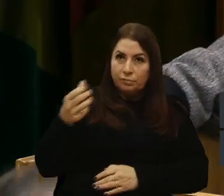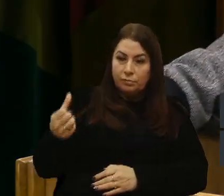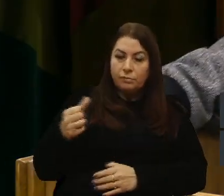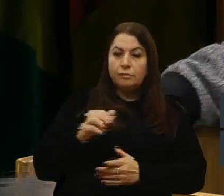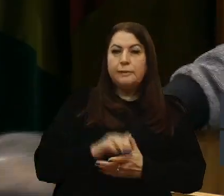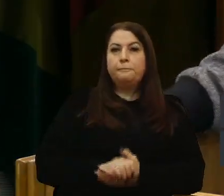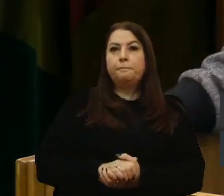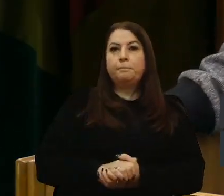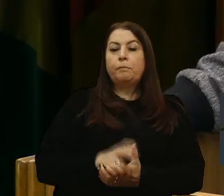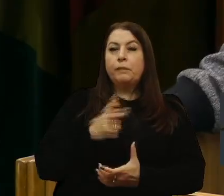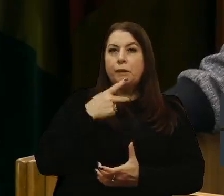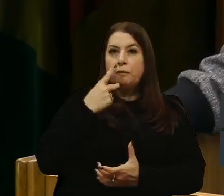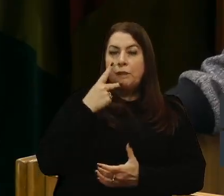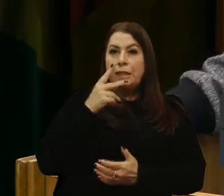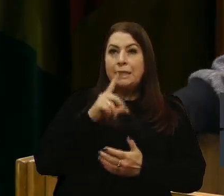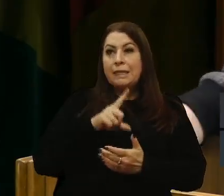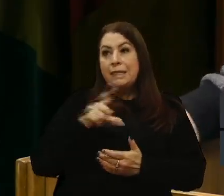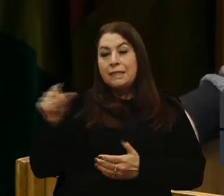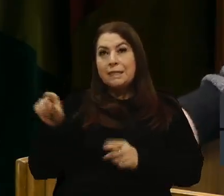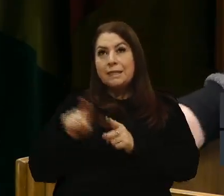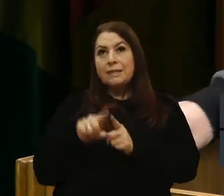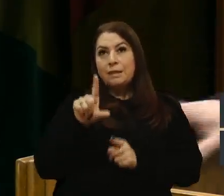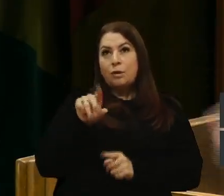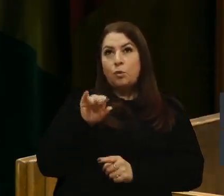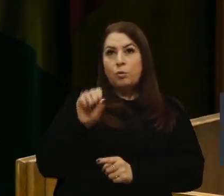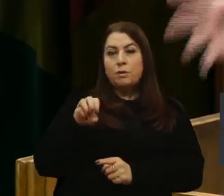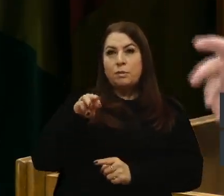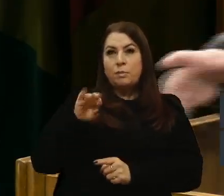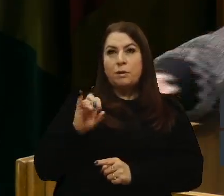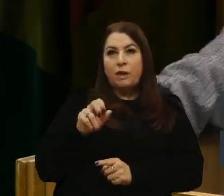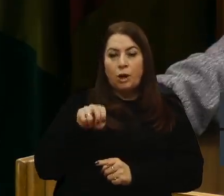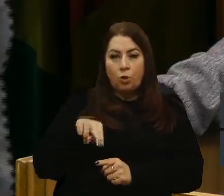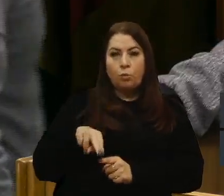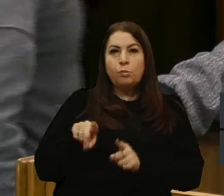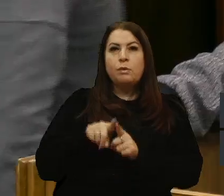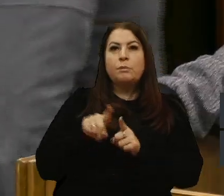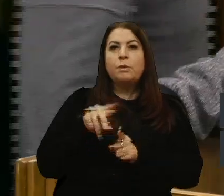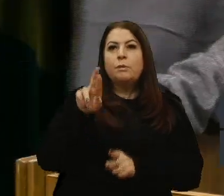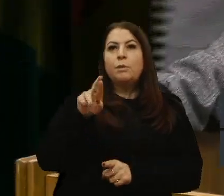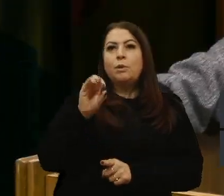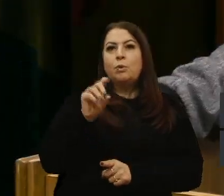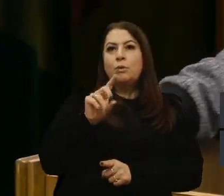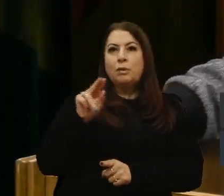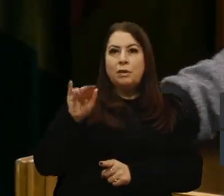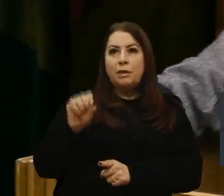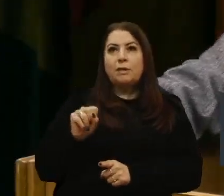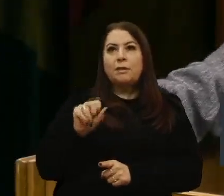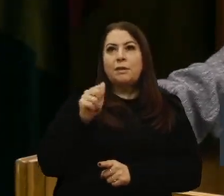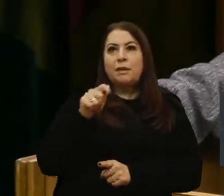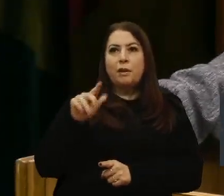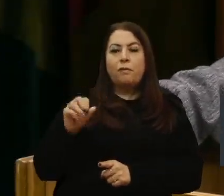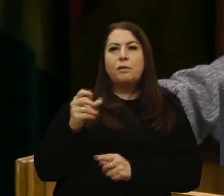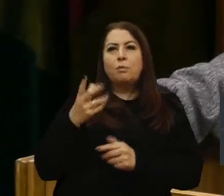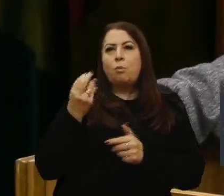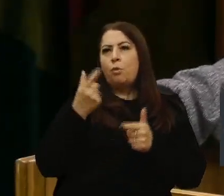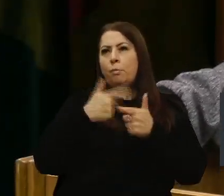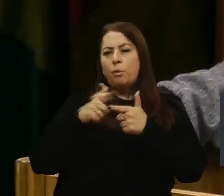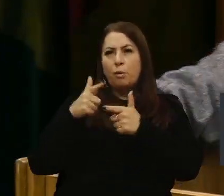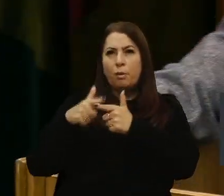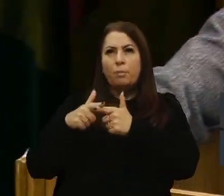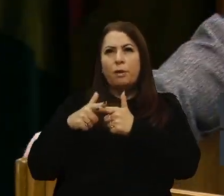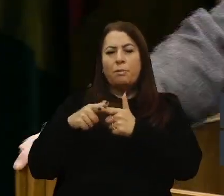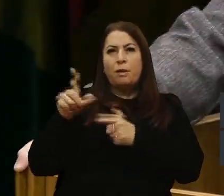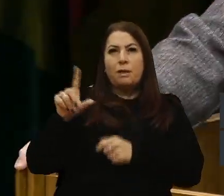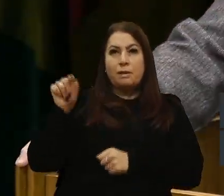BR-116, falo da saída através da Luiz Miquelon, do ingresso exclusivo pelo Rodrigues Alves. São vários problemas na Zona Leste que precisam ser